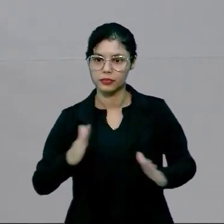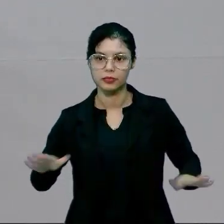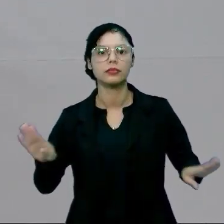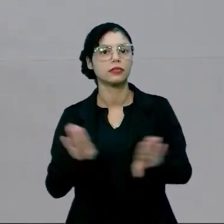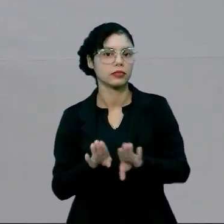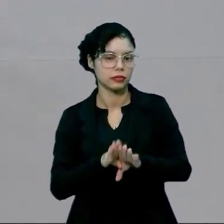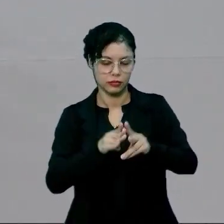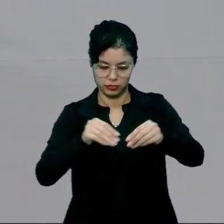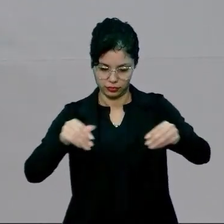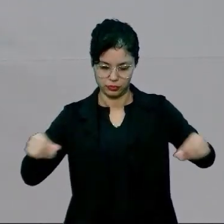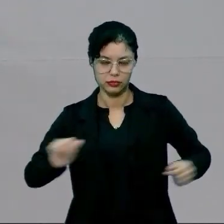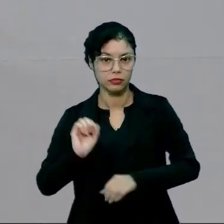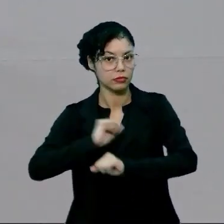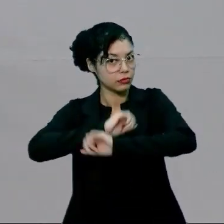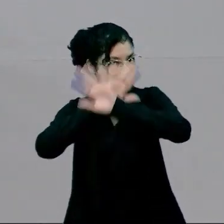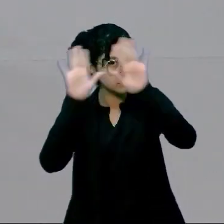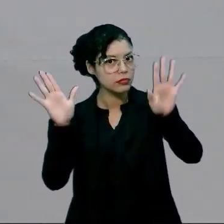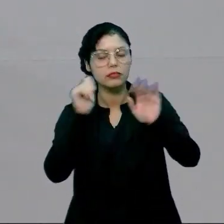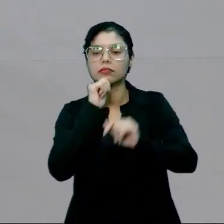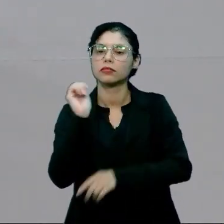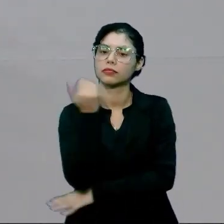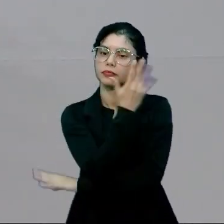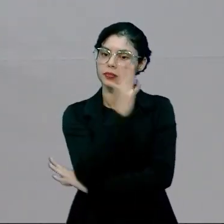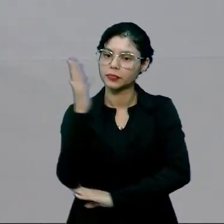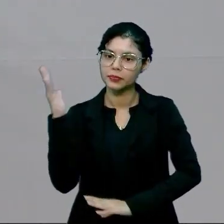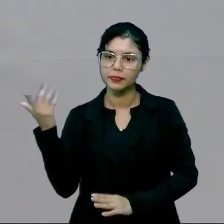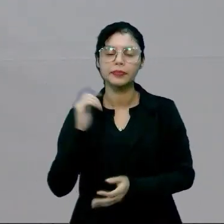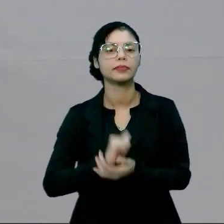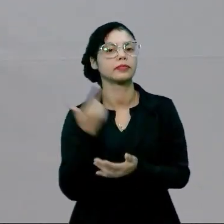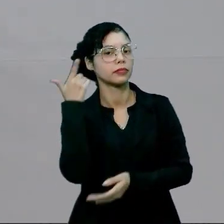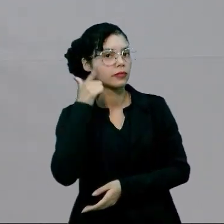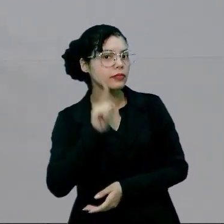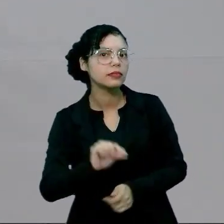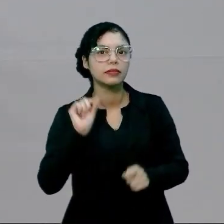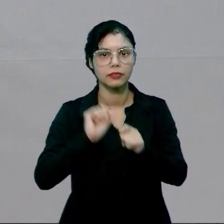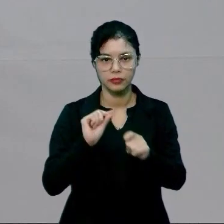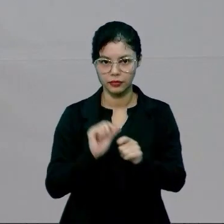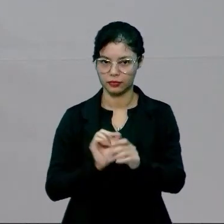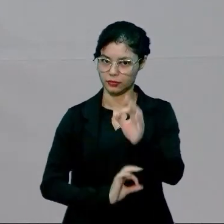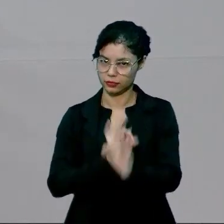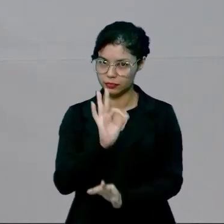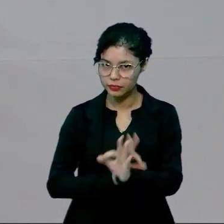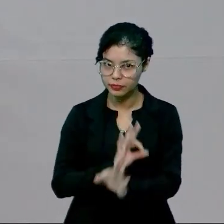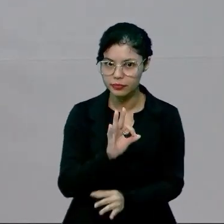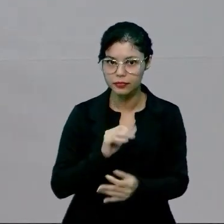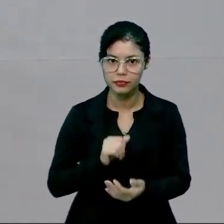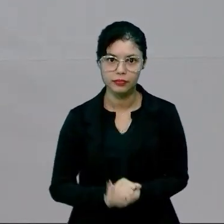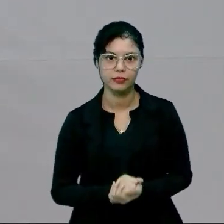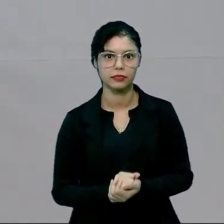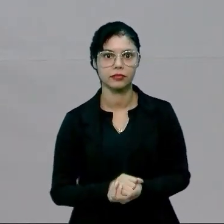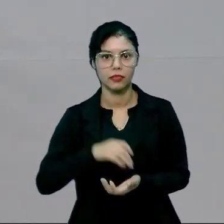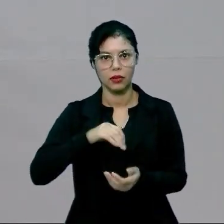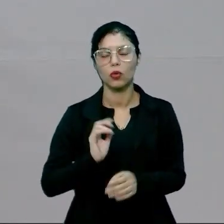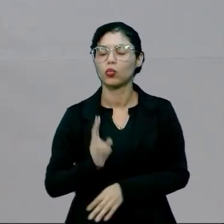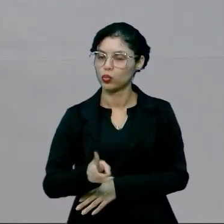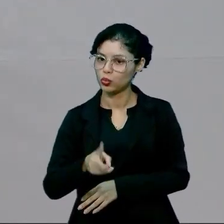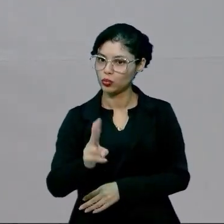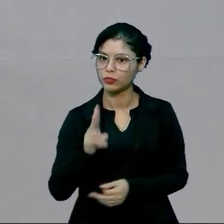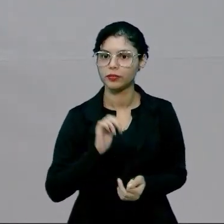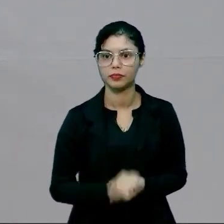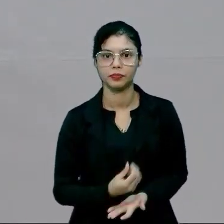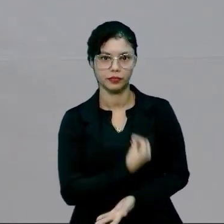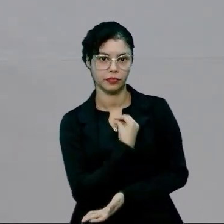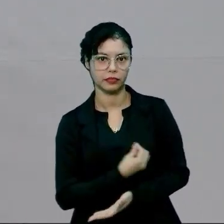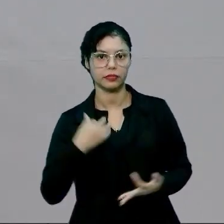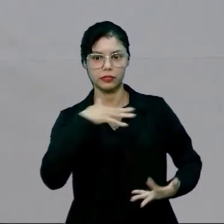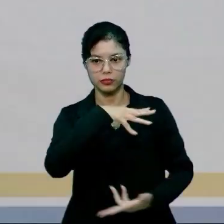é claro. E é claro que as plantas, ela conseguem fazer a manutenção, né? Manter a vida aí no